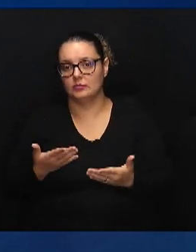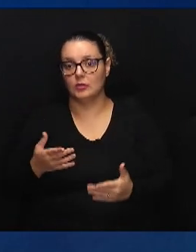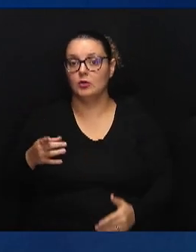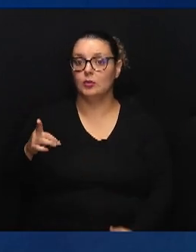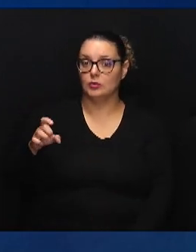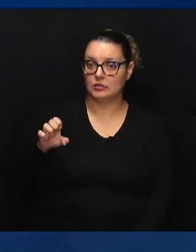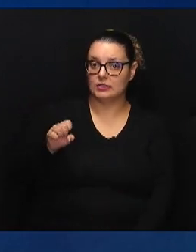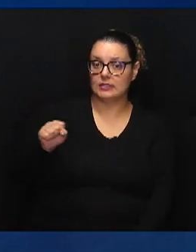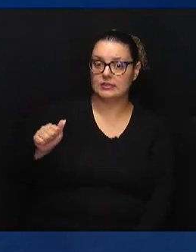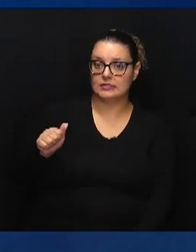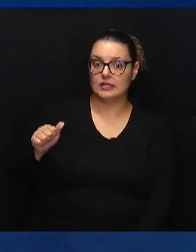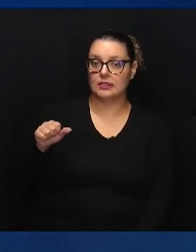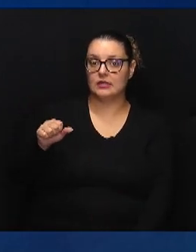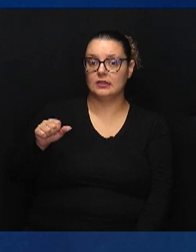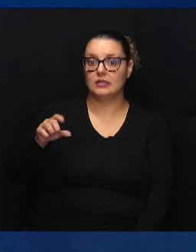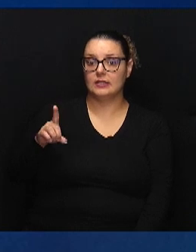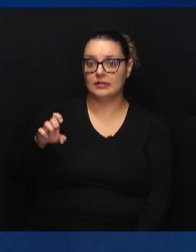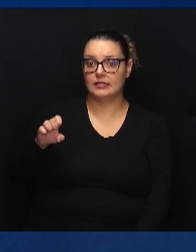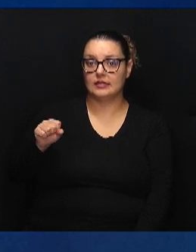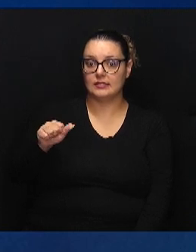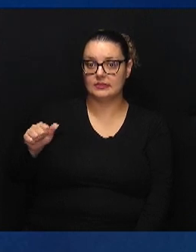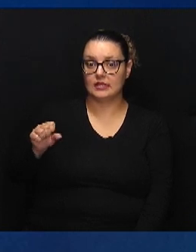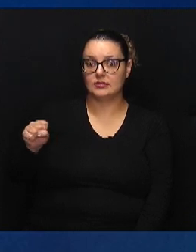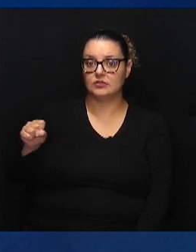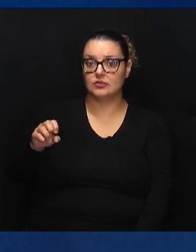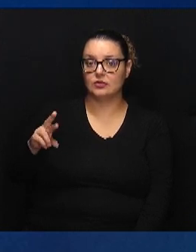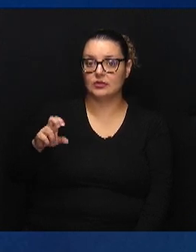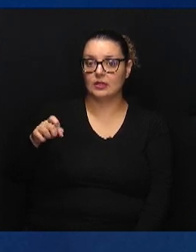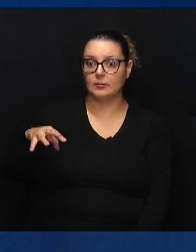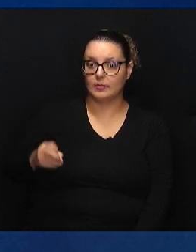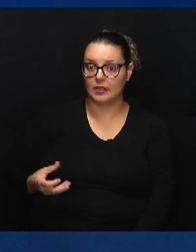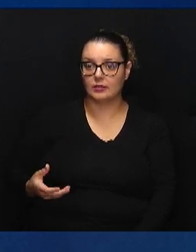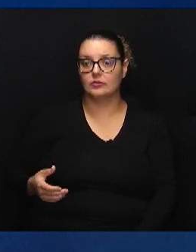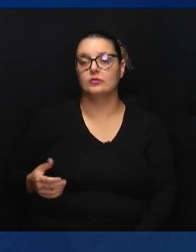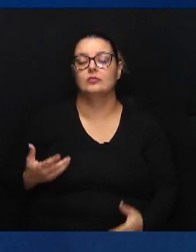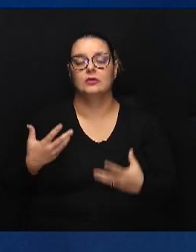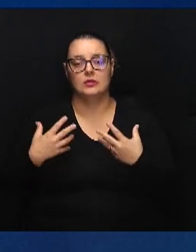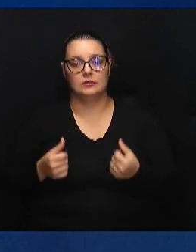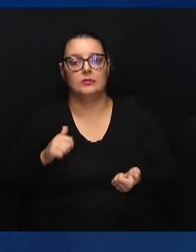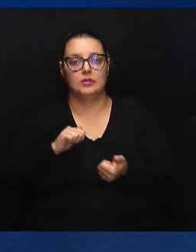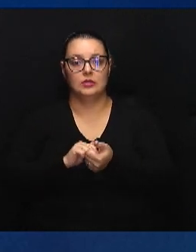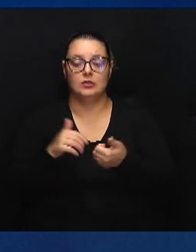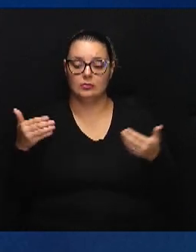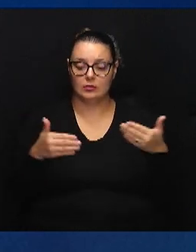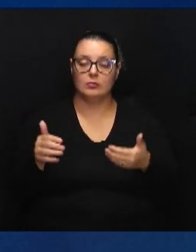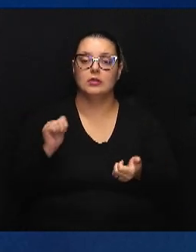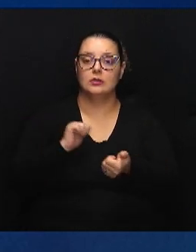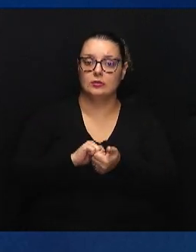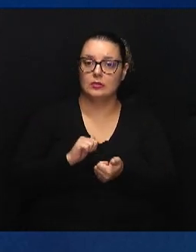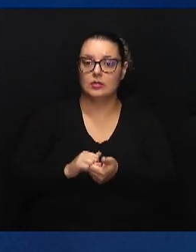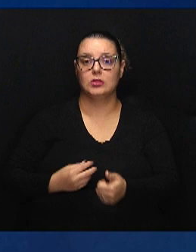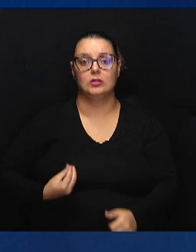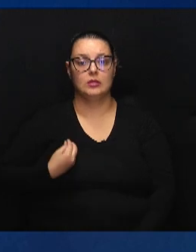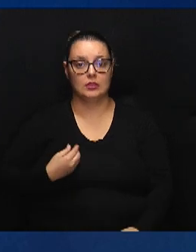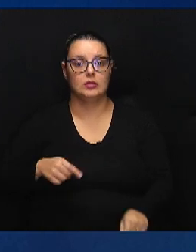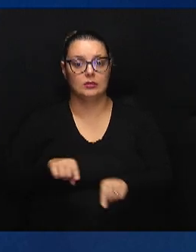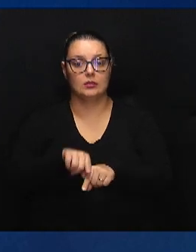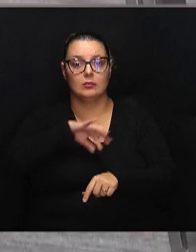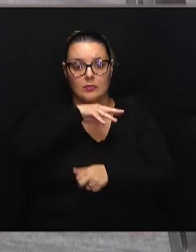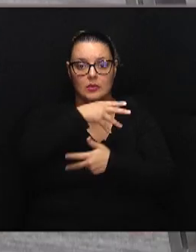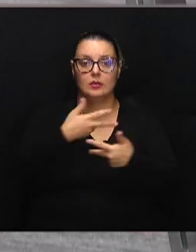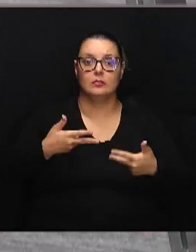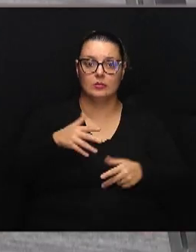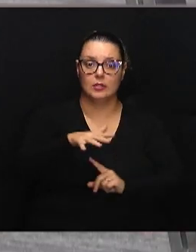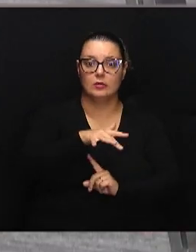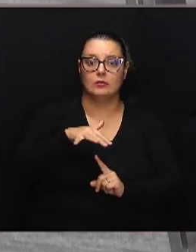lagoa deve ganhar mais qualidade e os frequentadores mais qualidade de vida, além da preservação